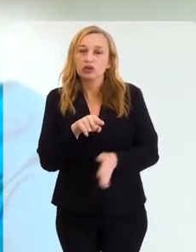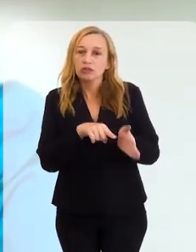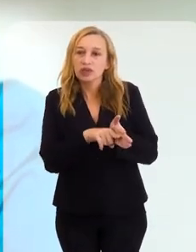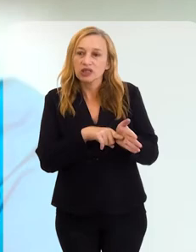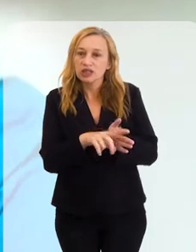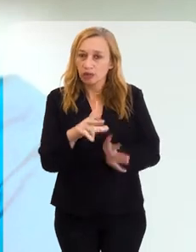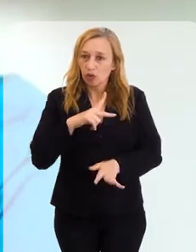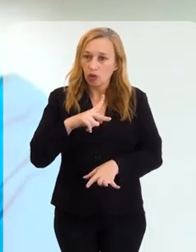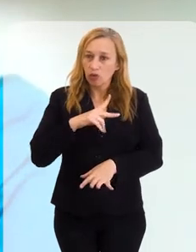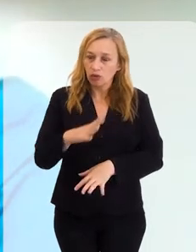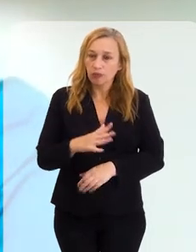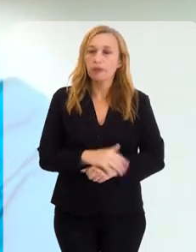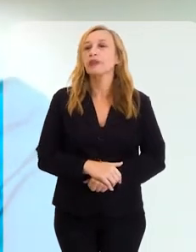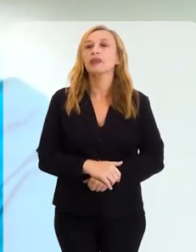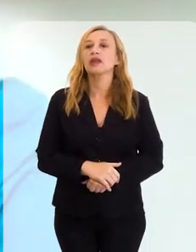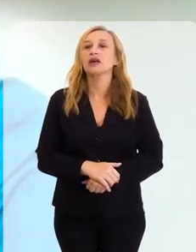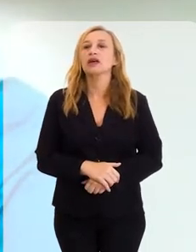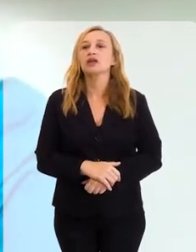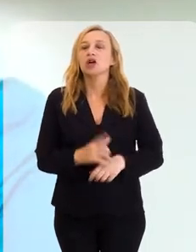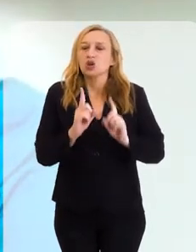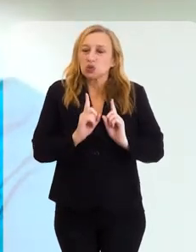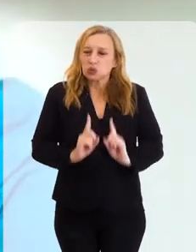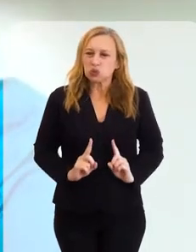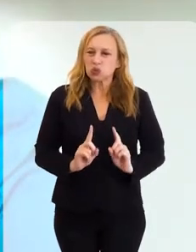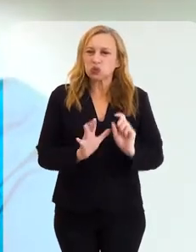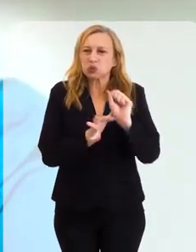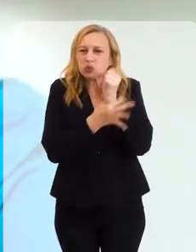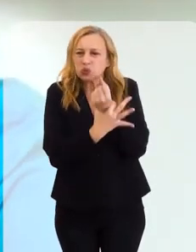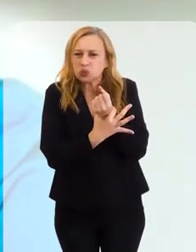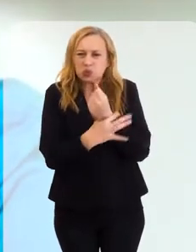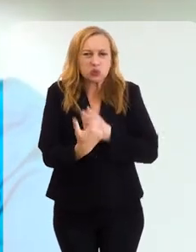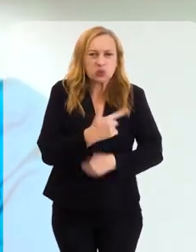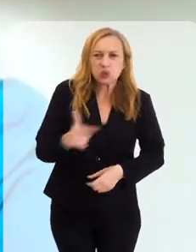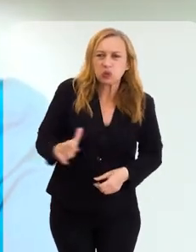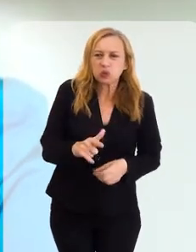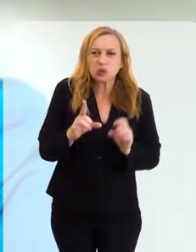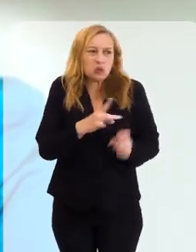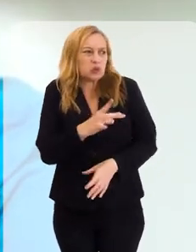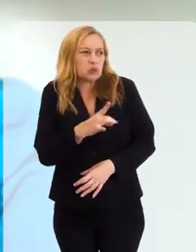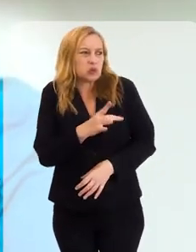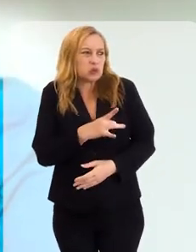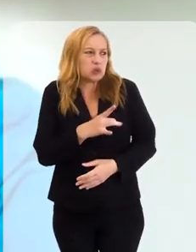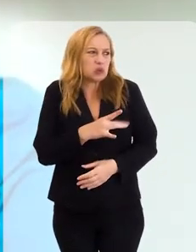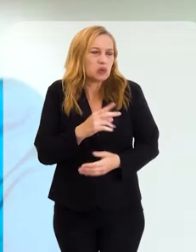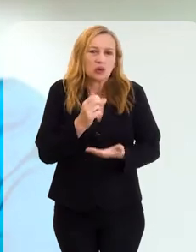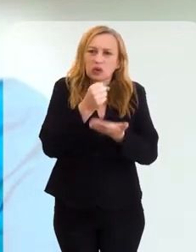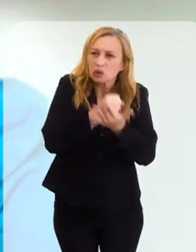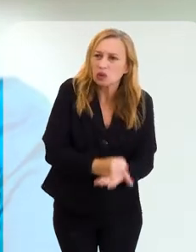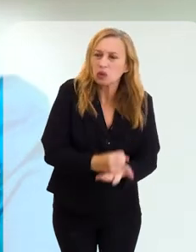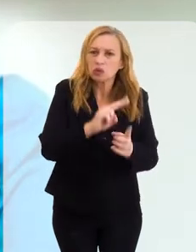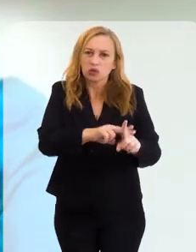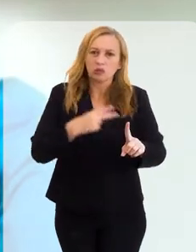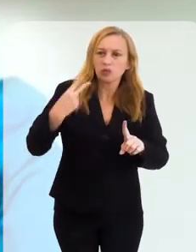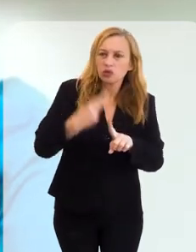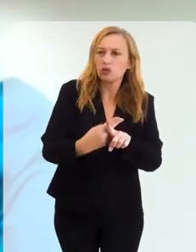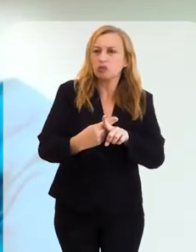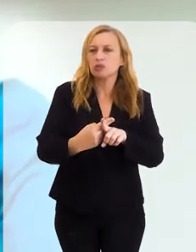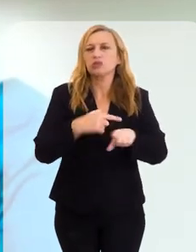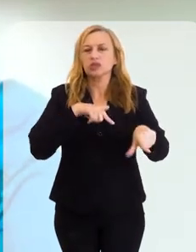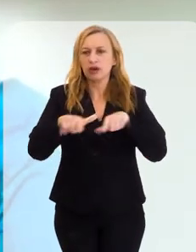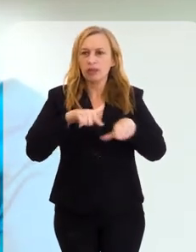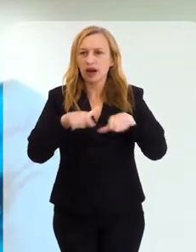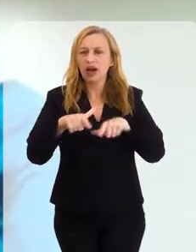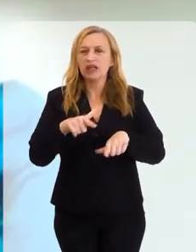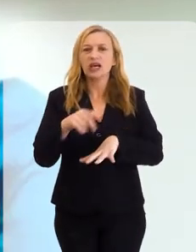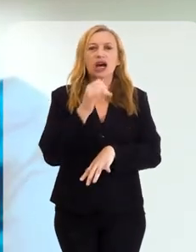próprio desempenho. Então, se teve também, além desse estresse, insegurança, medo, receio, sobrecarga, né, as